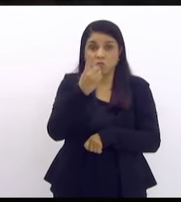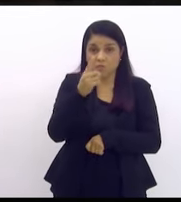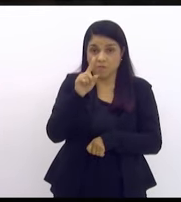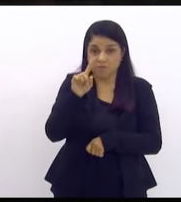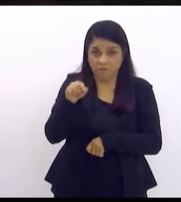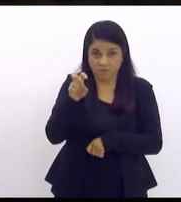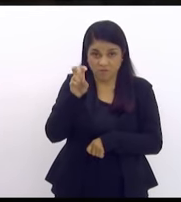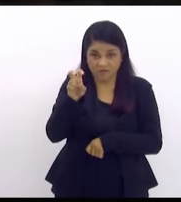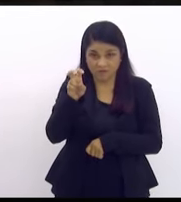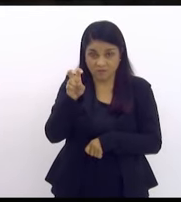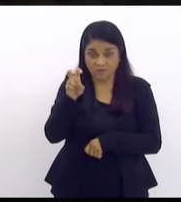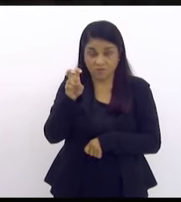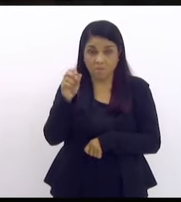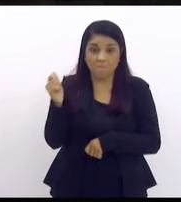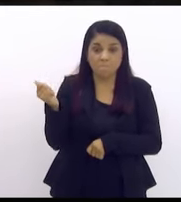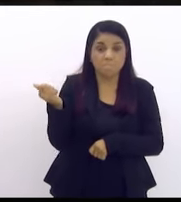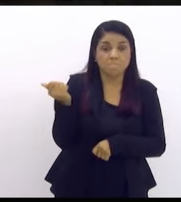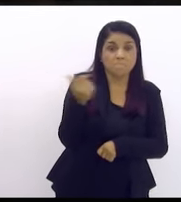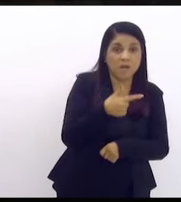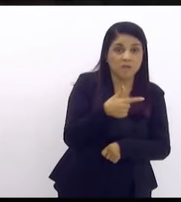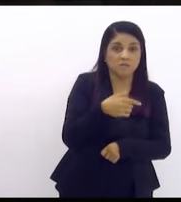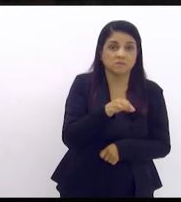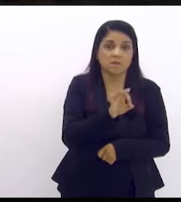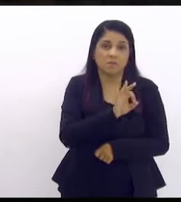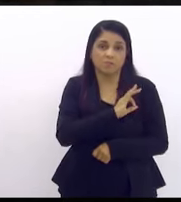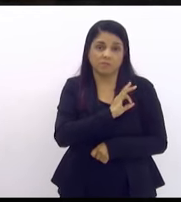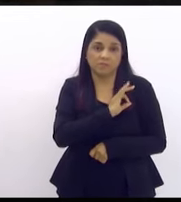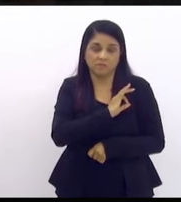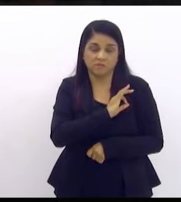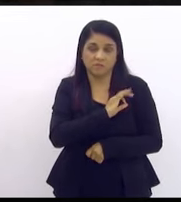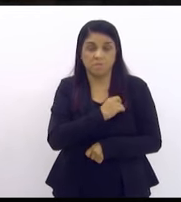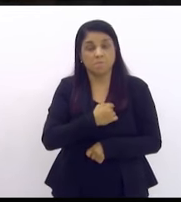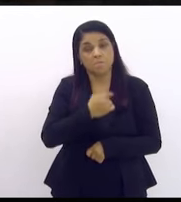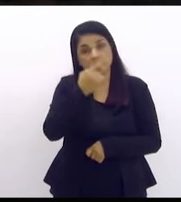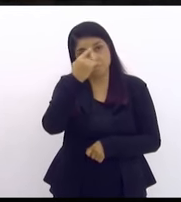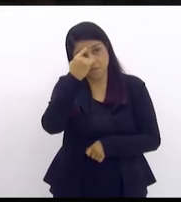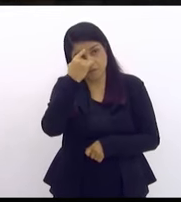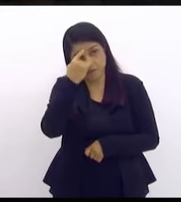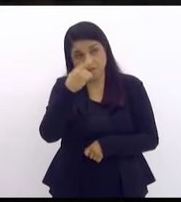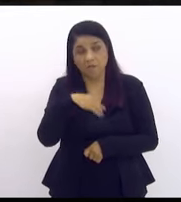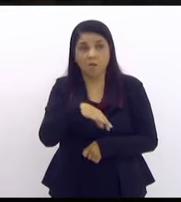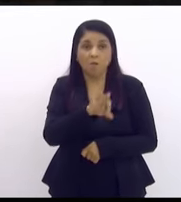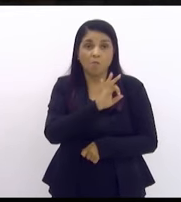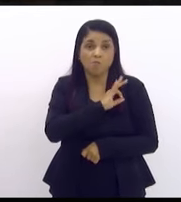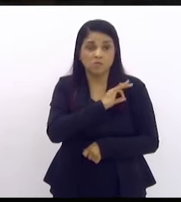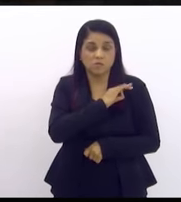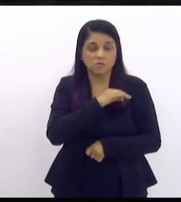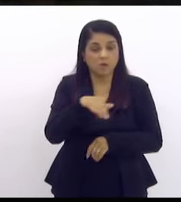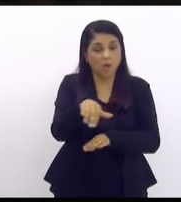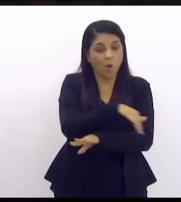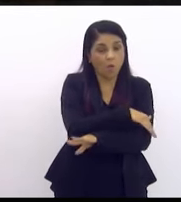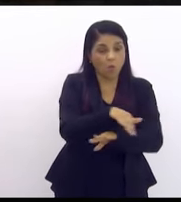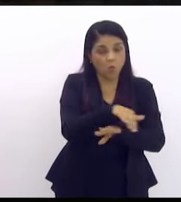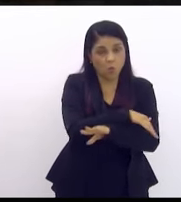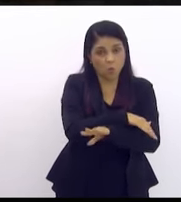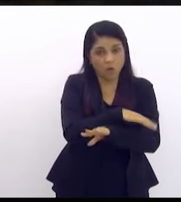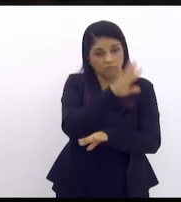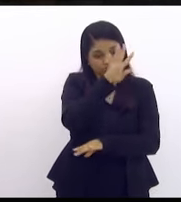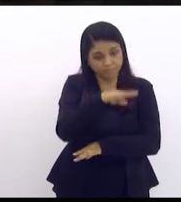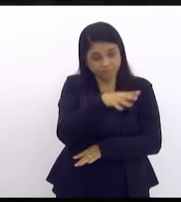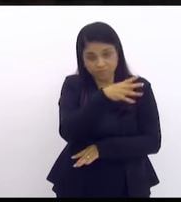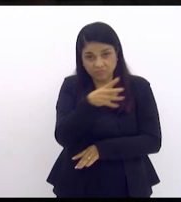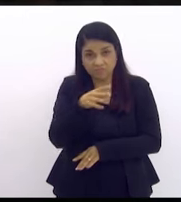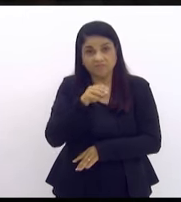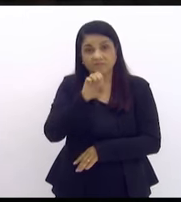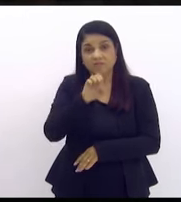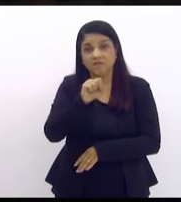meia. Partindo do que a polícia vai para a rua em turno, por via de consequência,